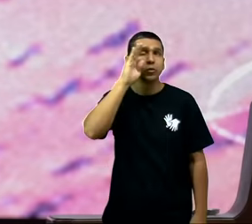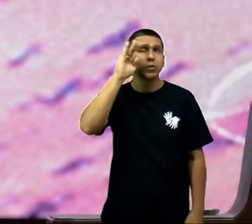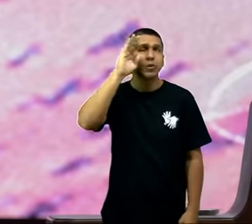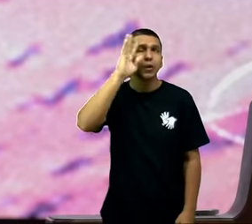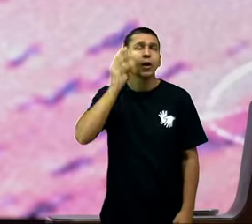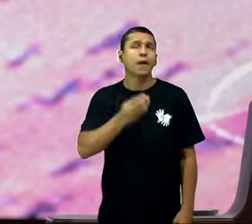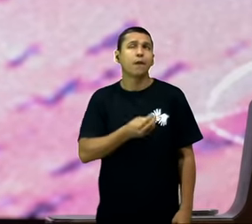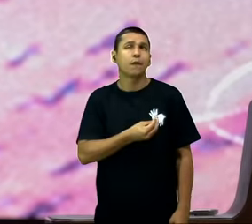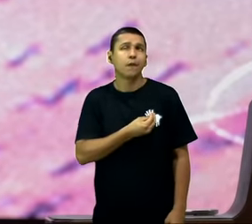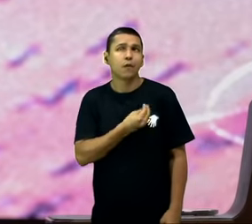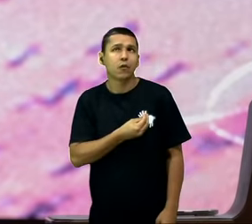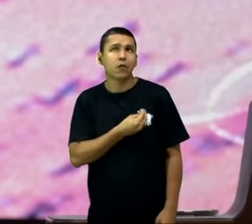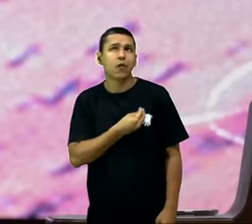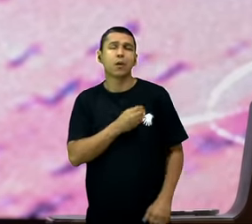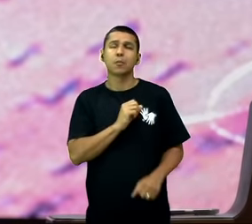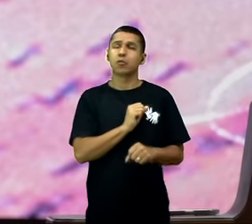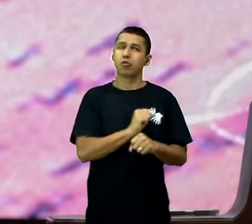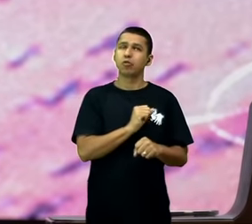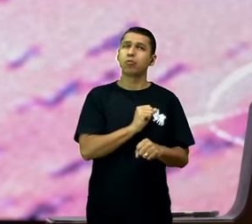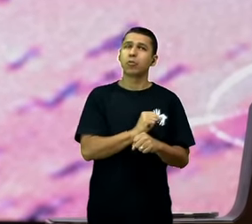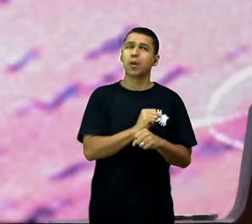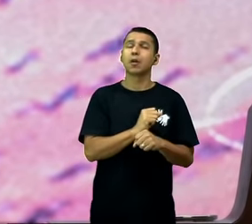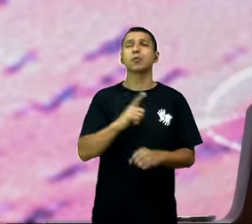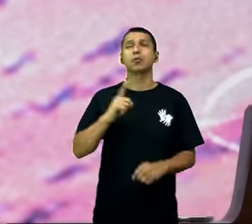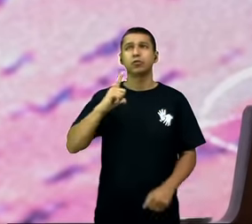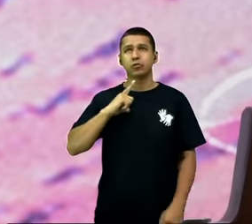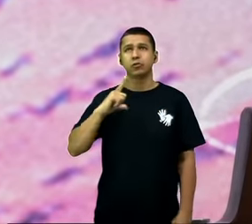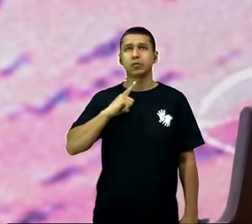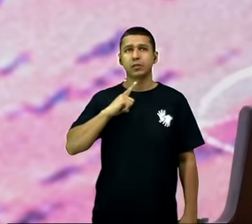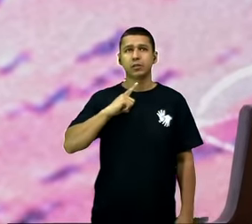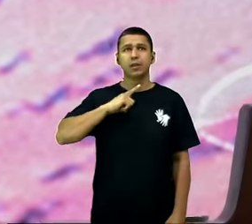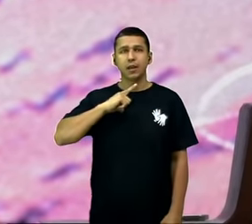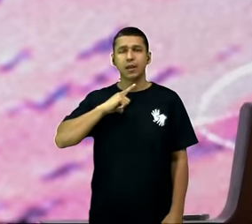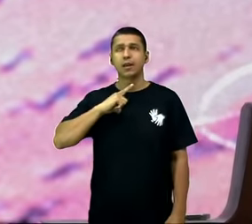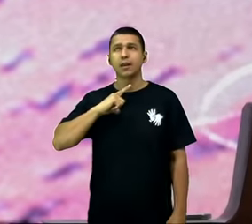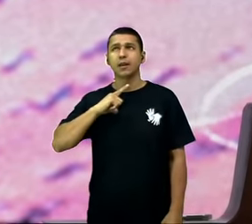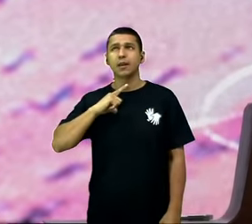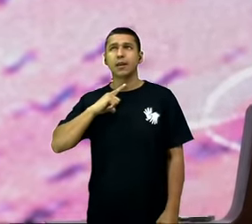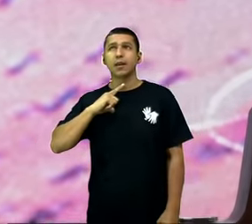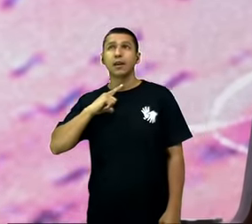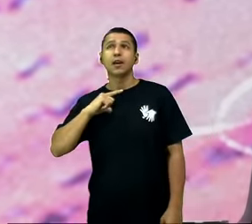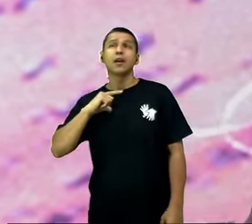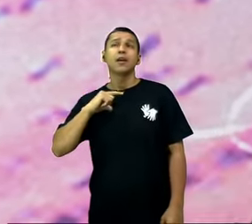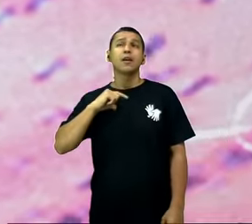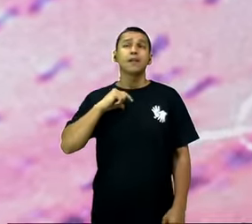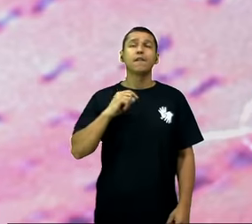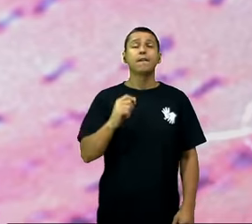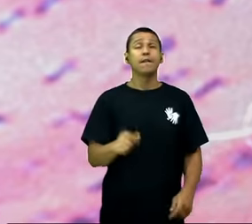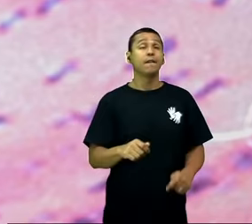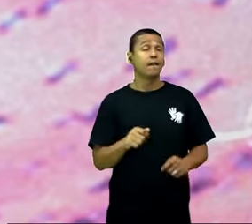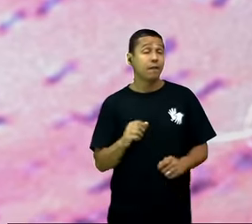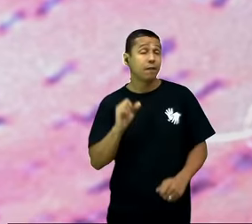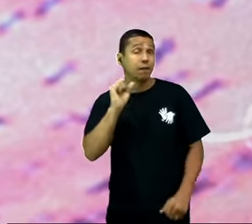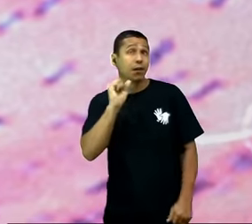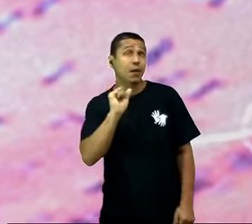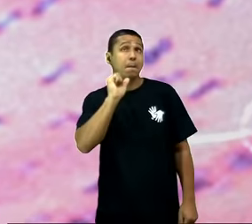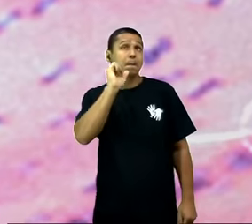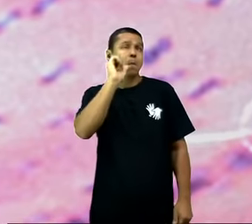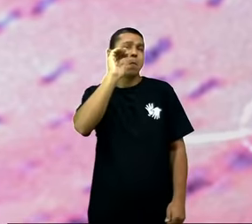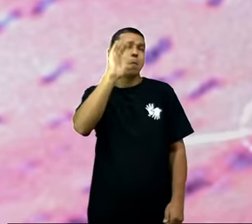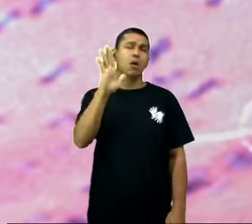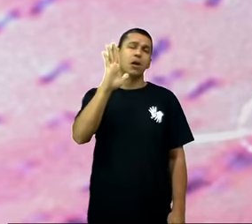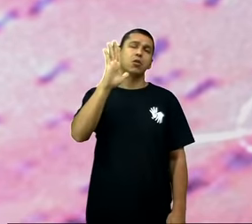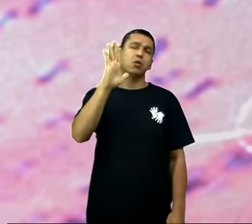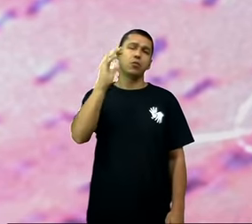e esperávamos alcançar através de Deus se torna maior do que o próprio Deus do nosso